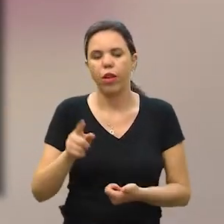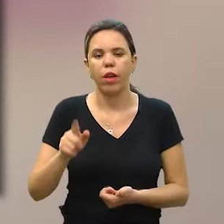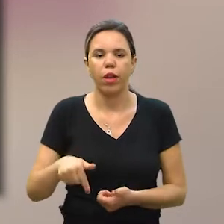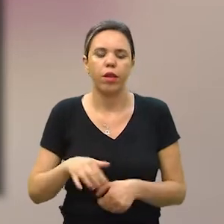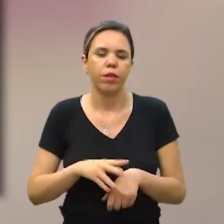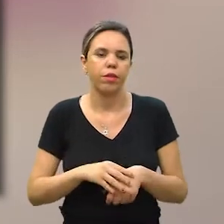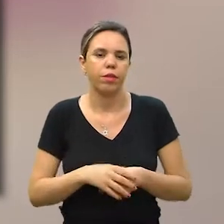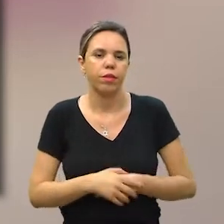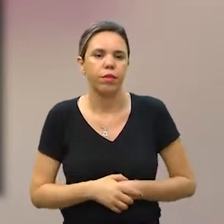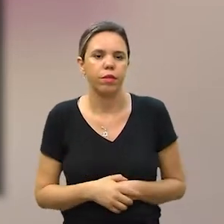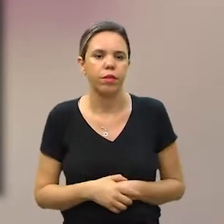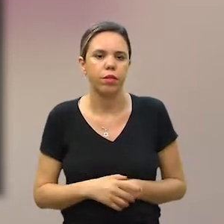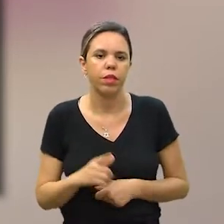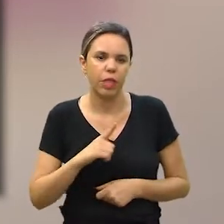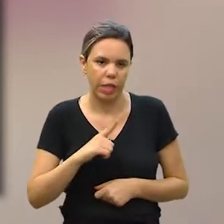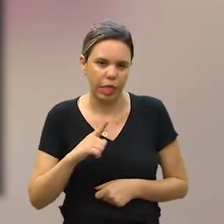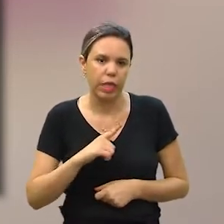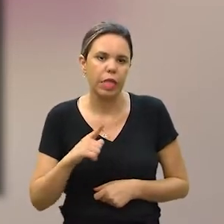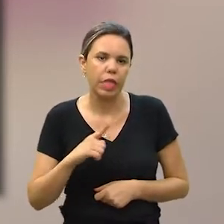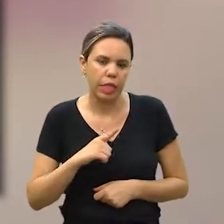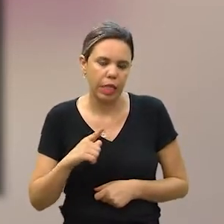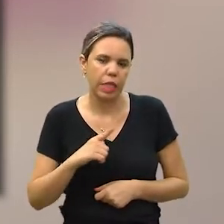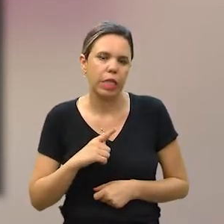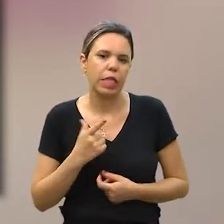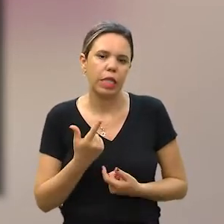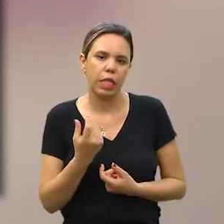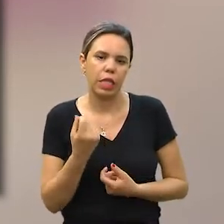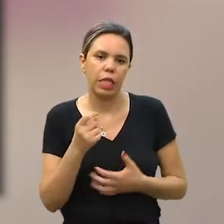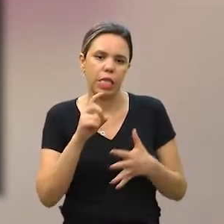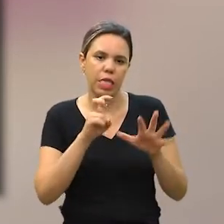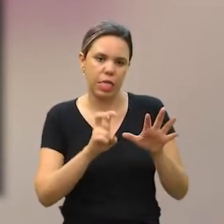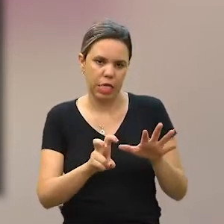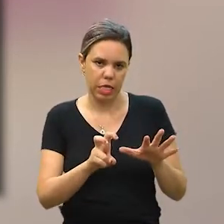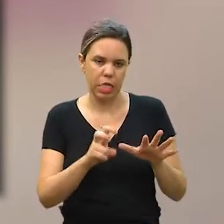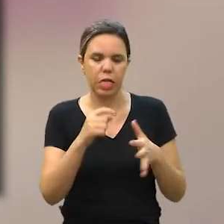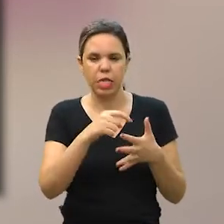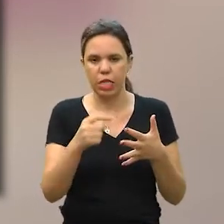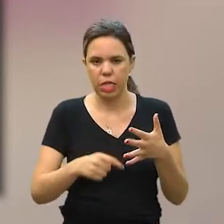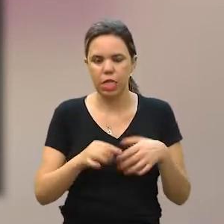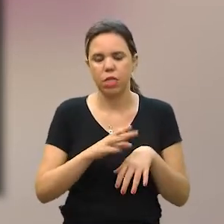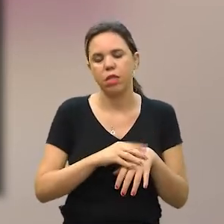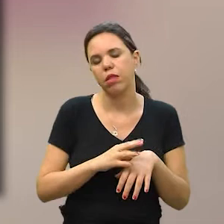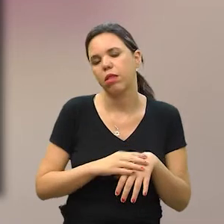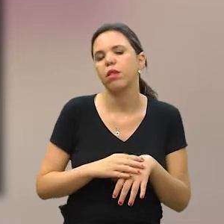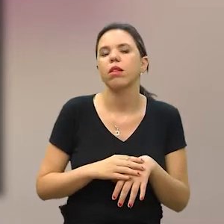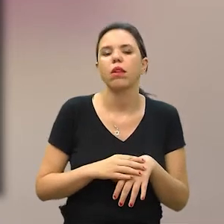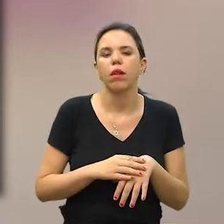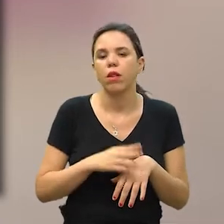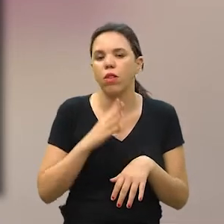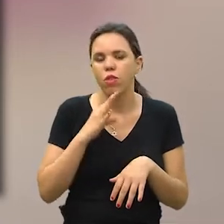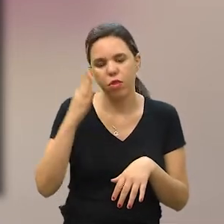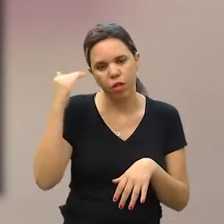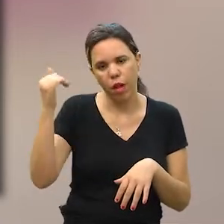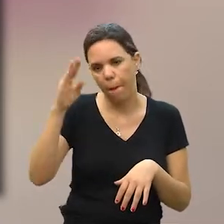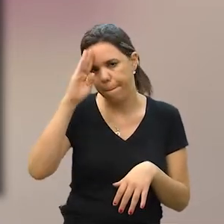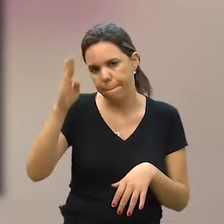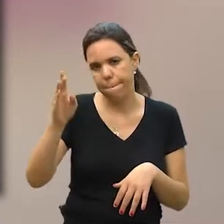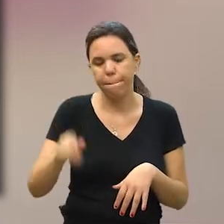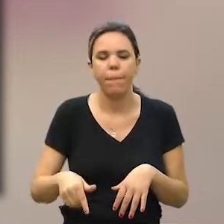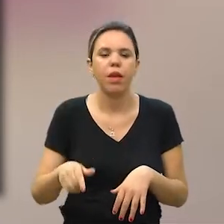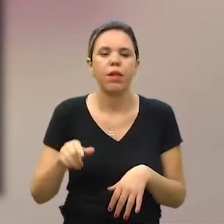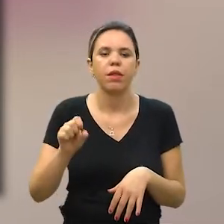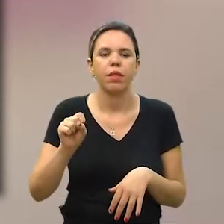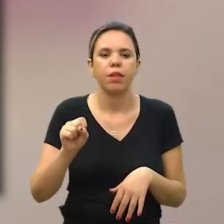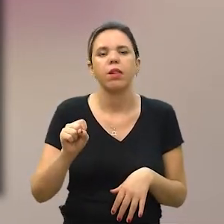a trombose. Então, existem algumas descritas, são 5 trombofilias mais conhecidas. A principal